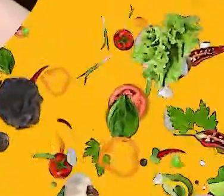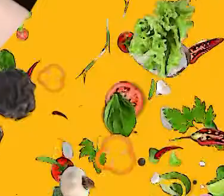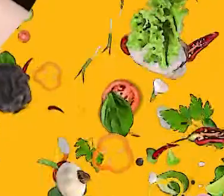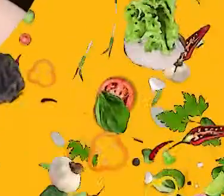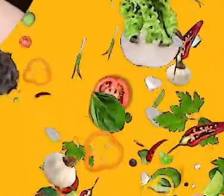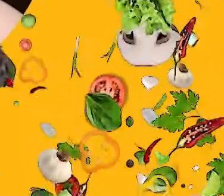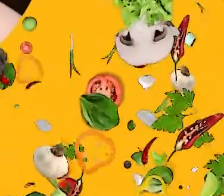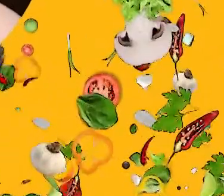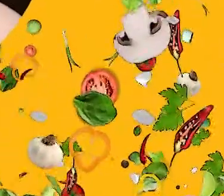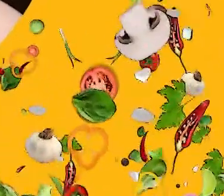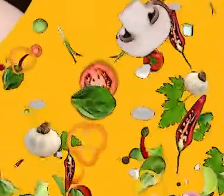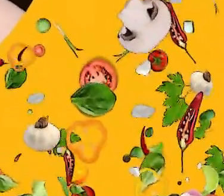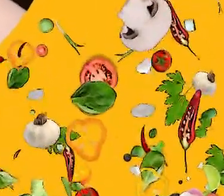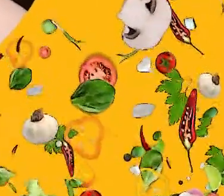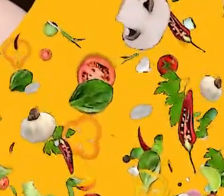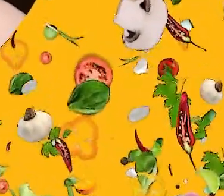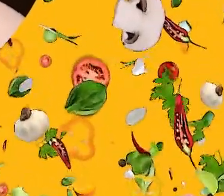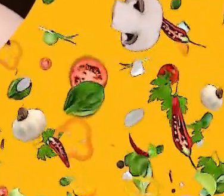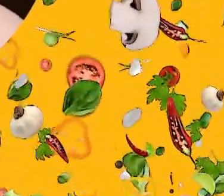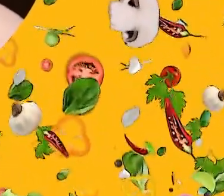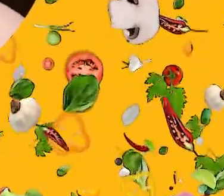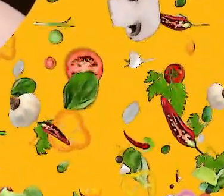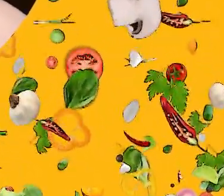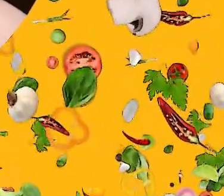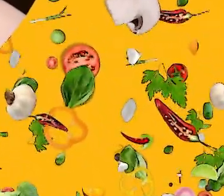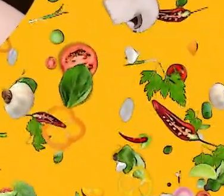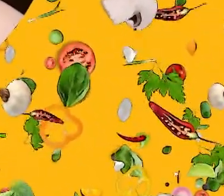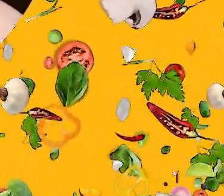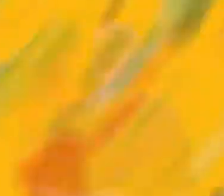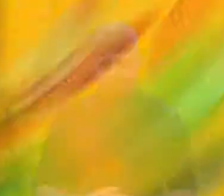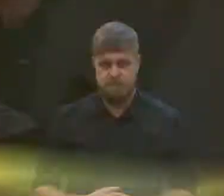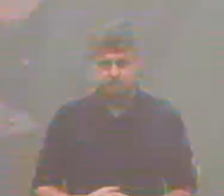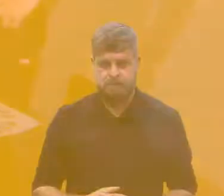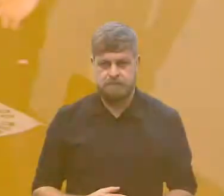e 100 ml de azeite.